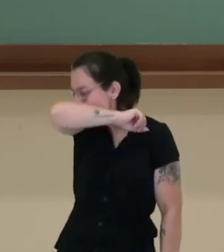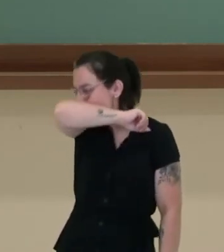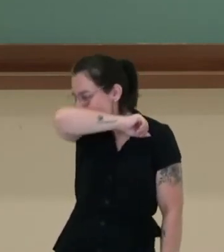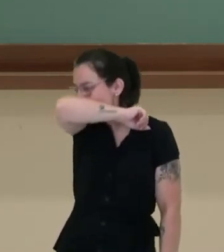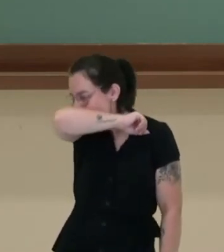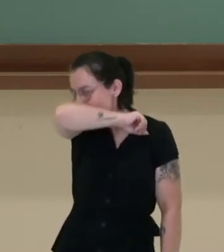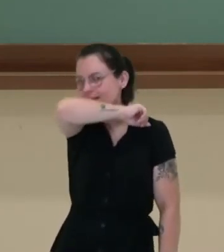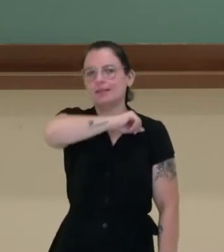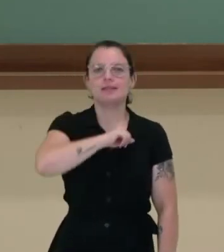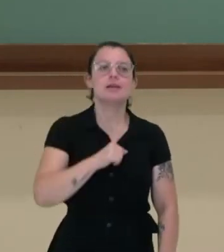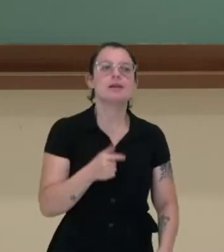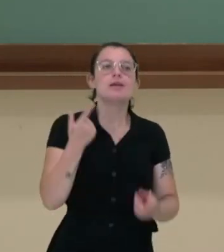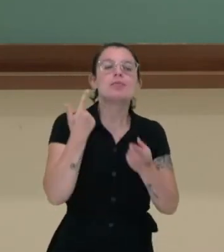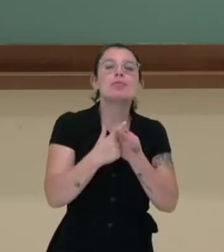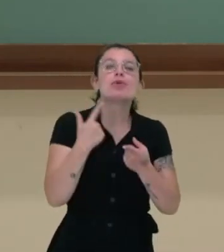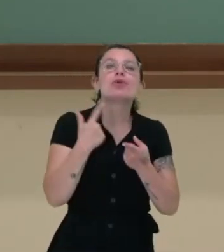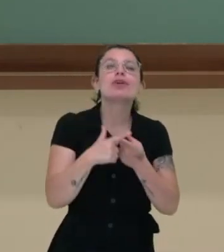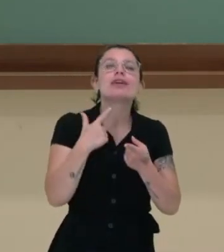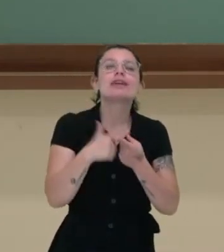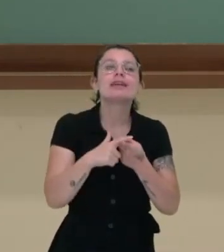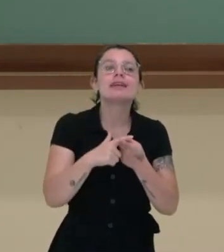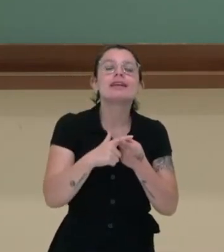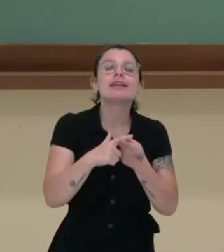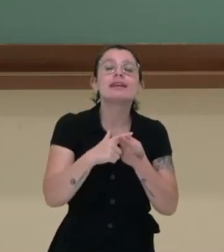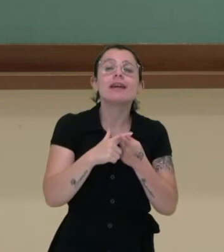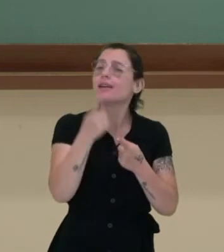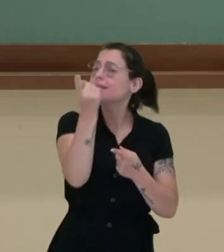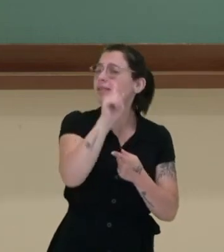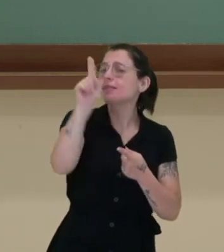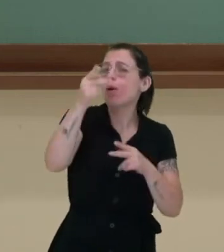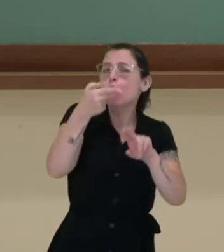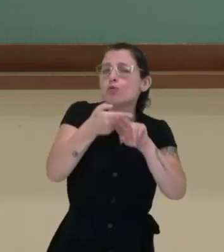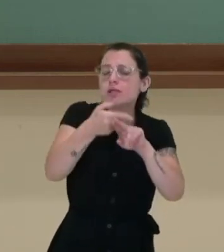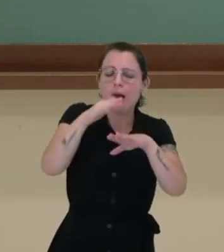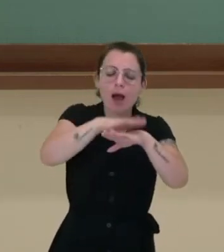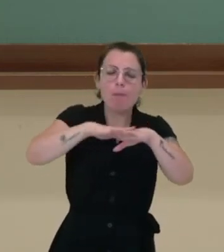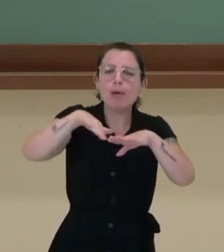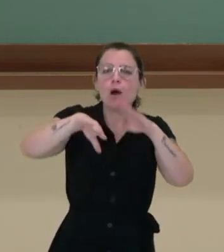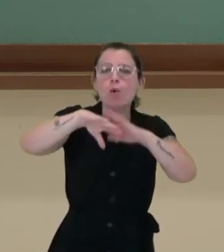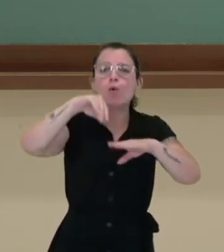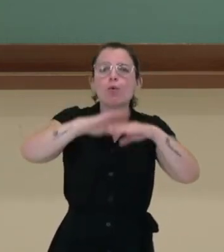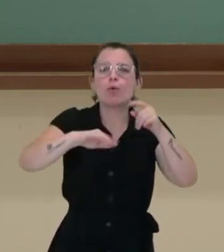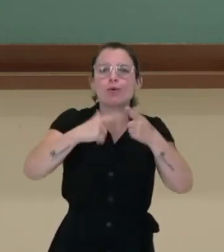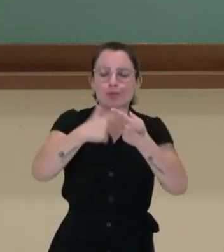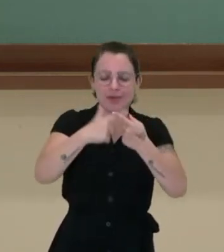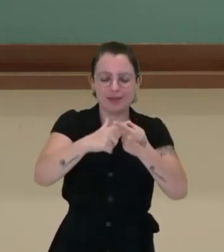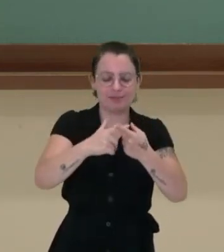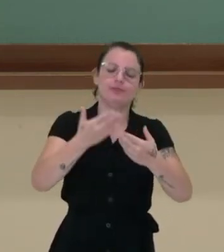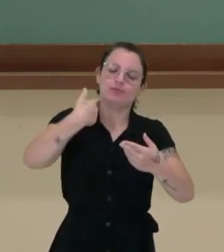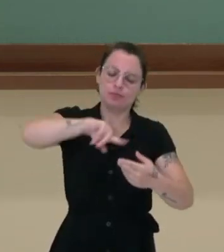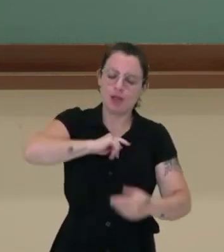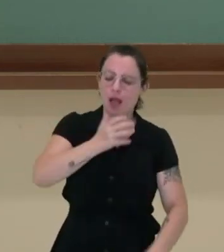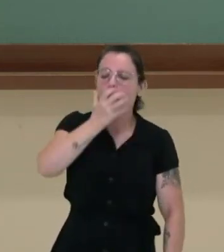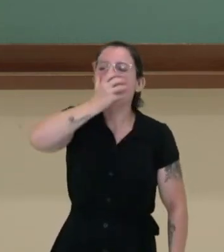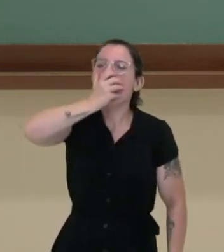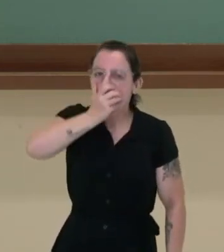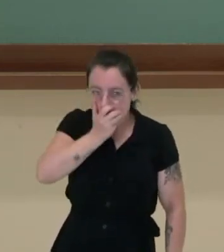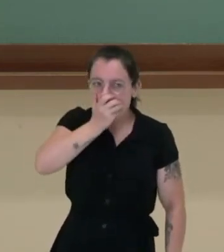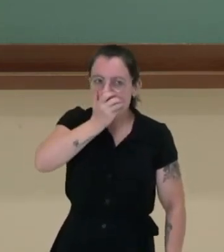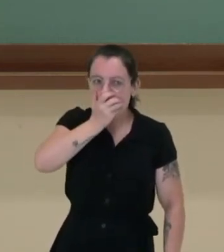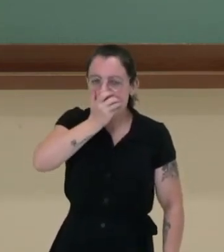desta forma. Por que utilizar o antebraço, pessoal? Porque quando a gente usa as mãos, então eu